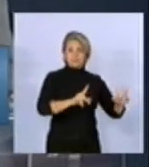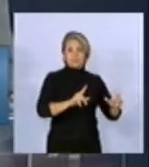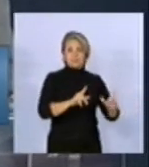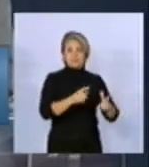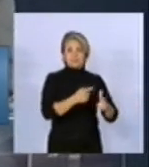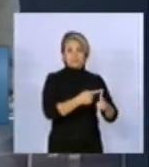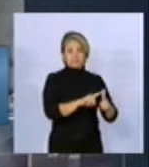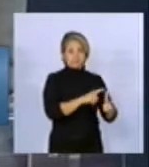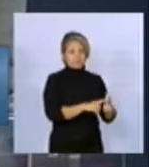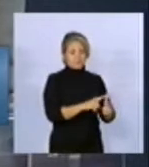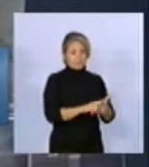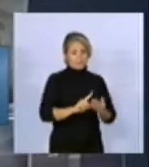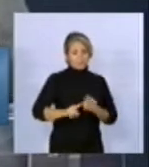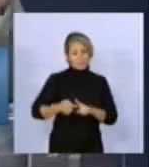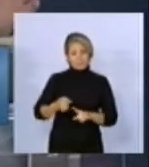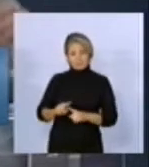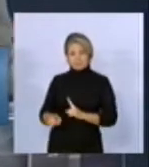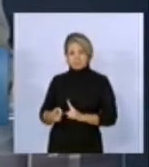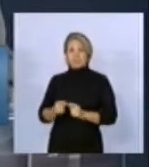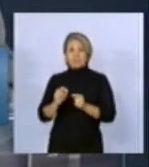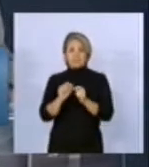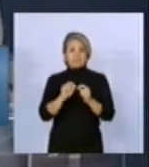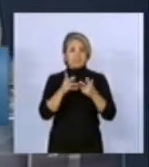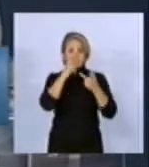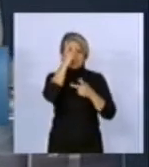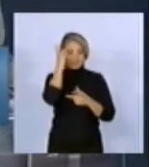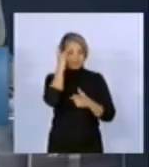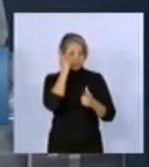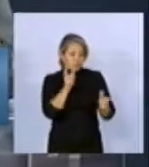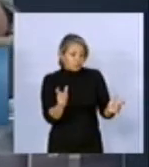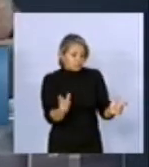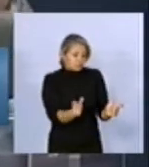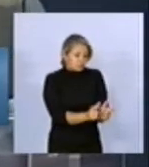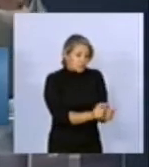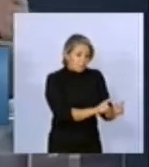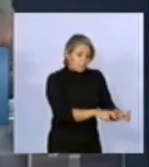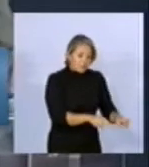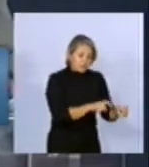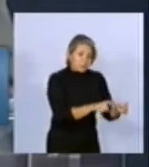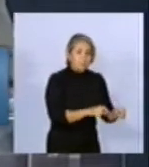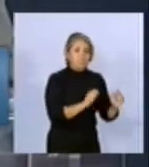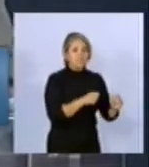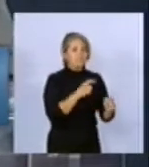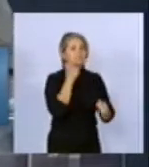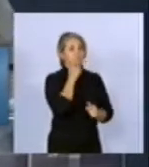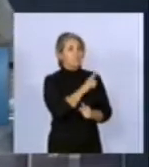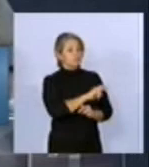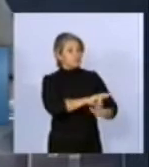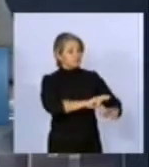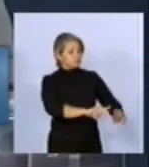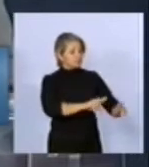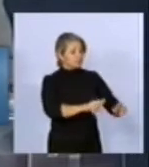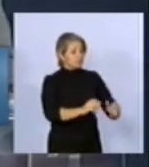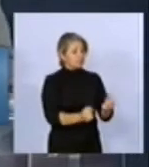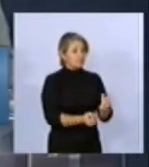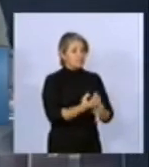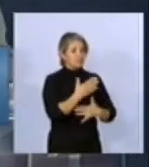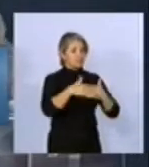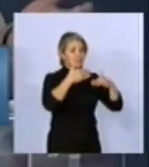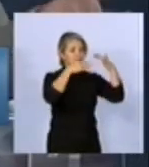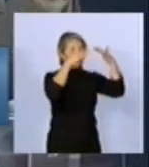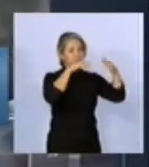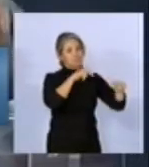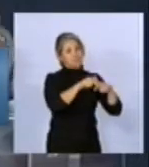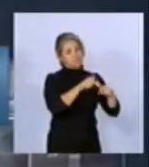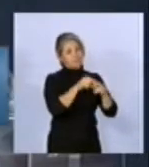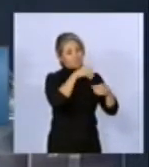que os pequenos produtores tivessem uma uma uma forma diferente de continuar é desenvolvendo a